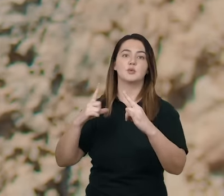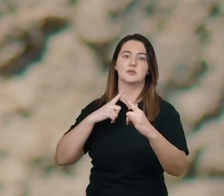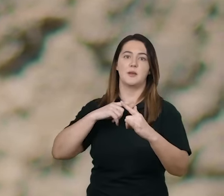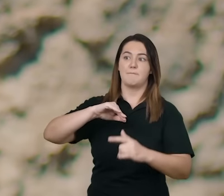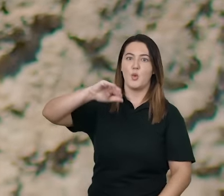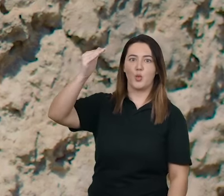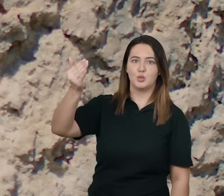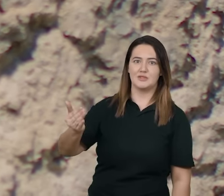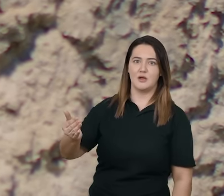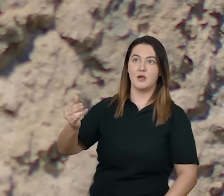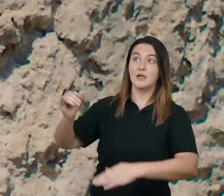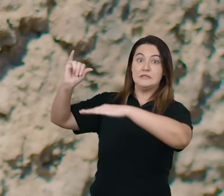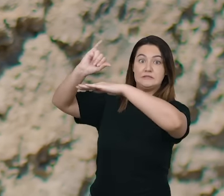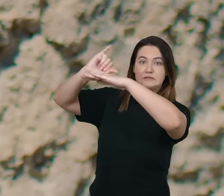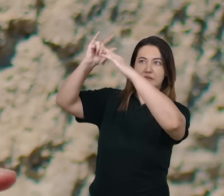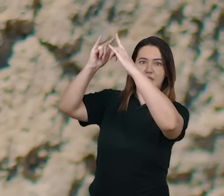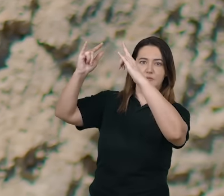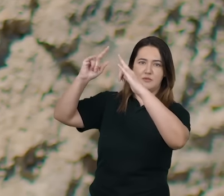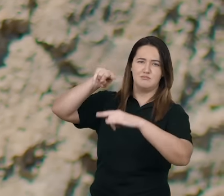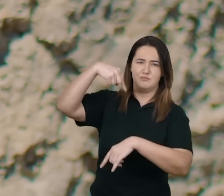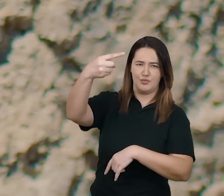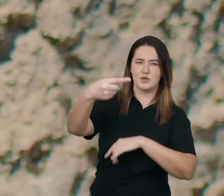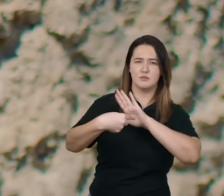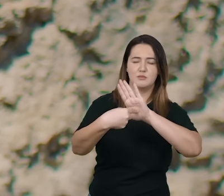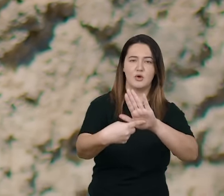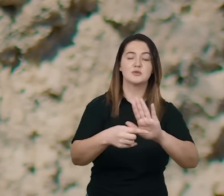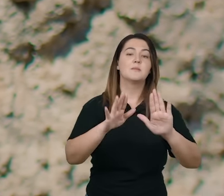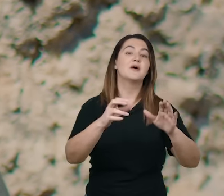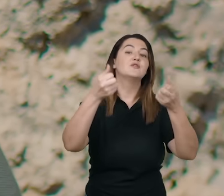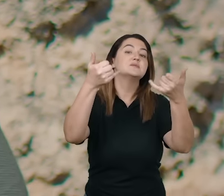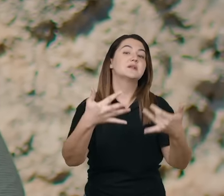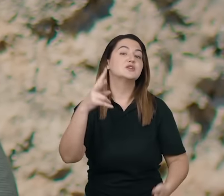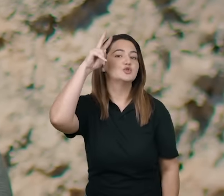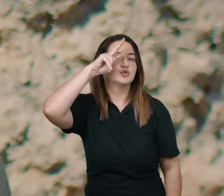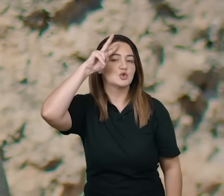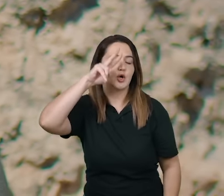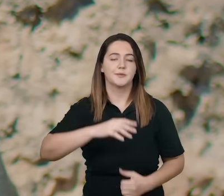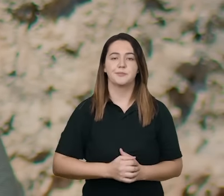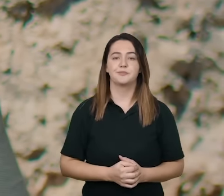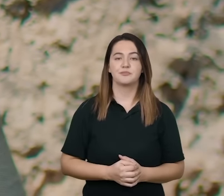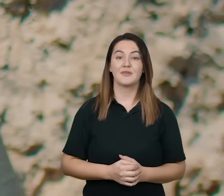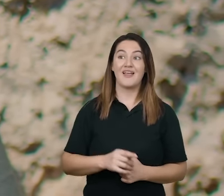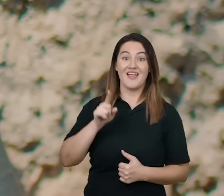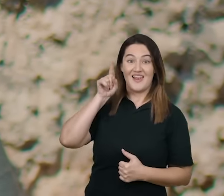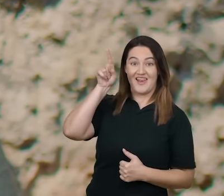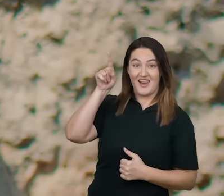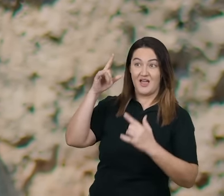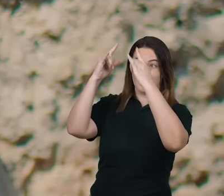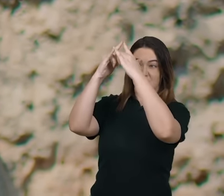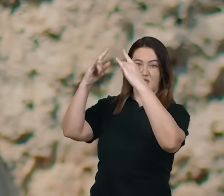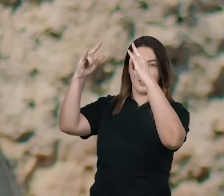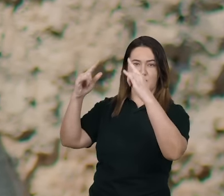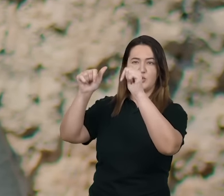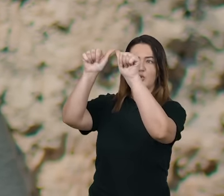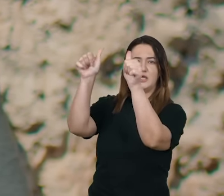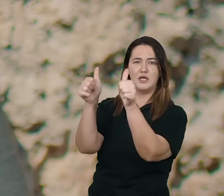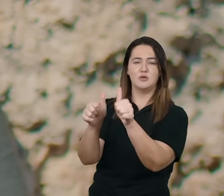montanha. Eu vou mostrar esse templo na semana que vem. Mas já vou adiantar alguma coisa para você. Nesse templo de